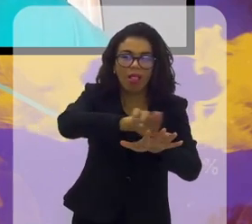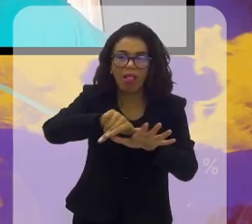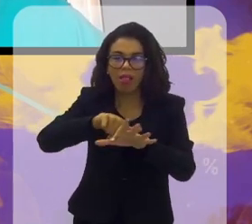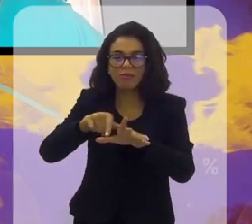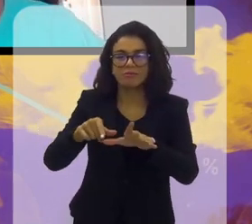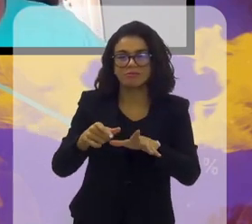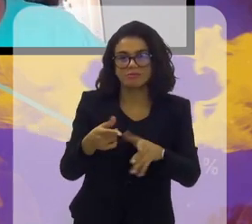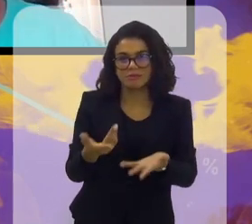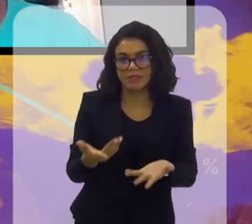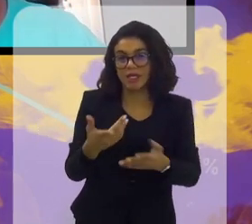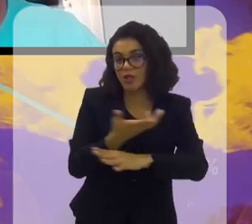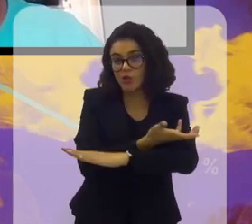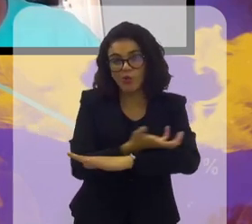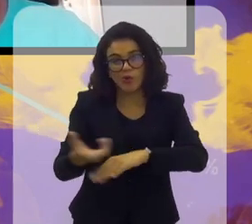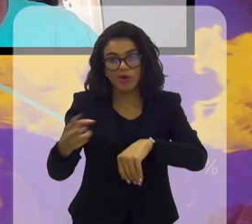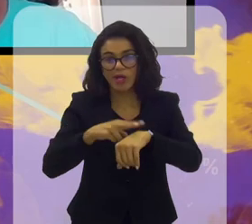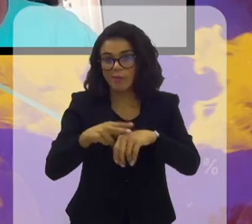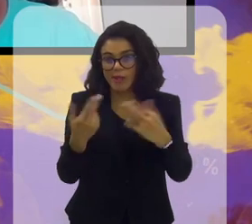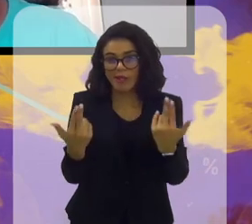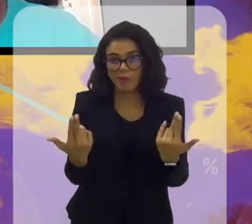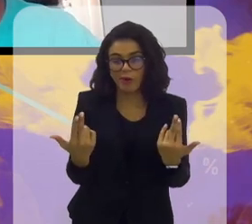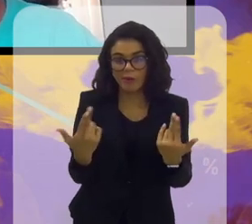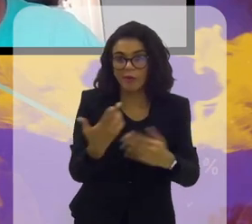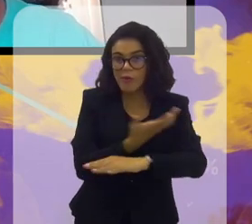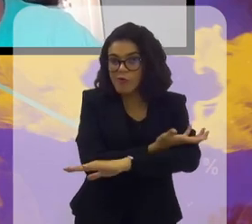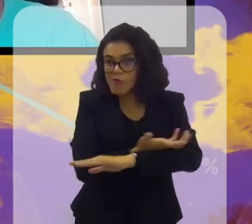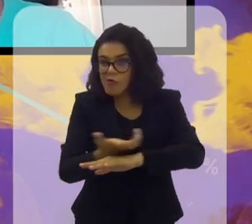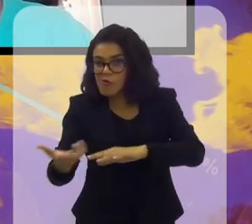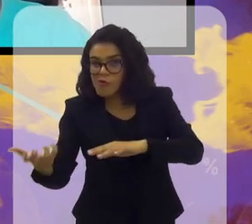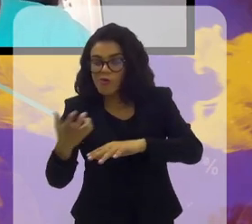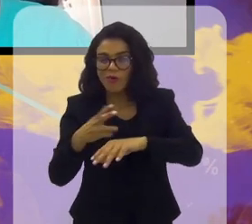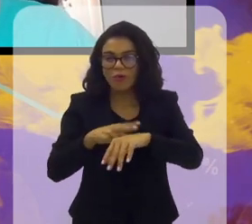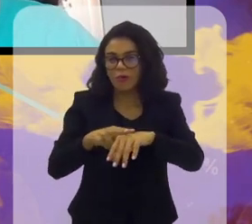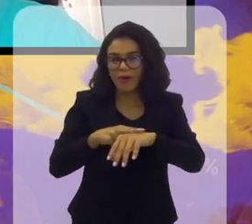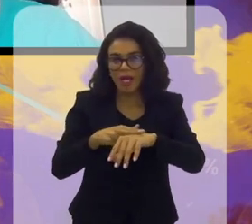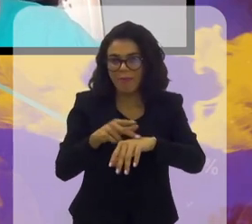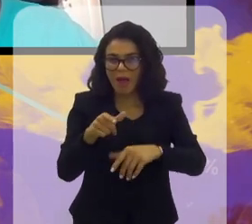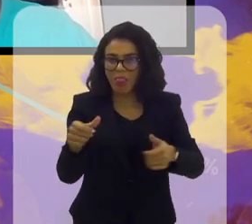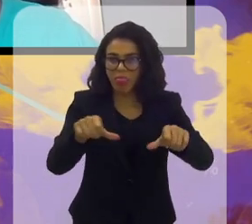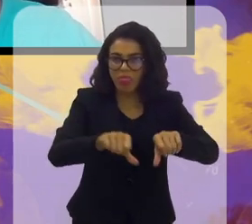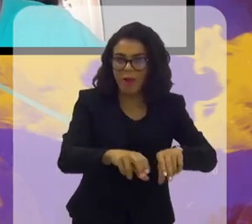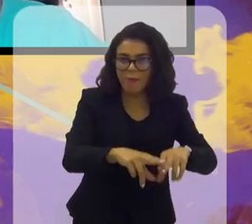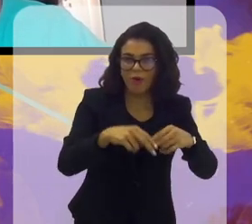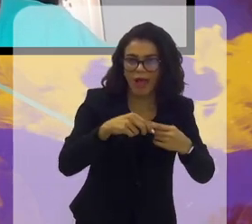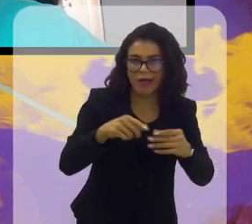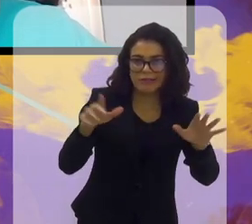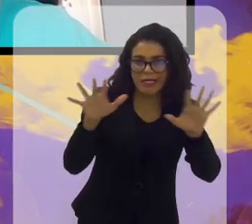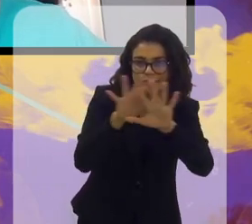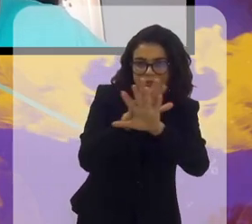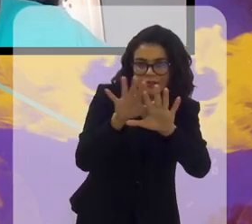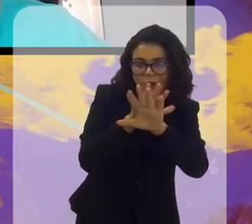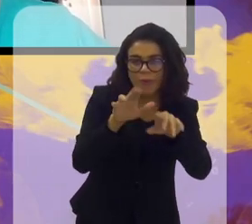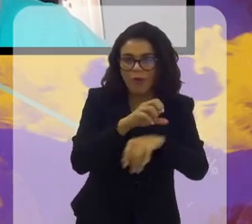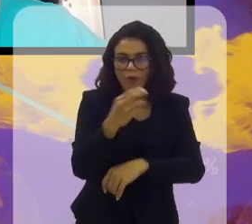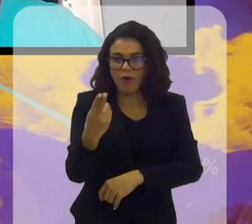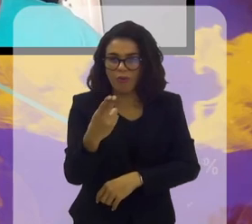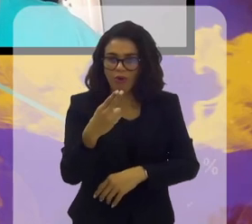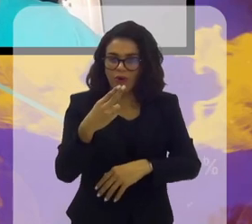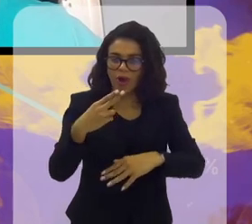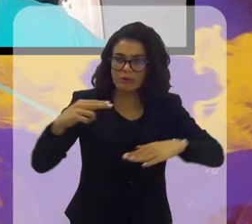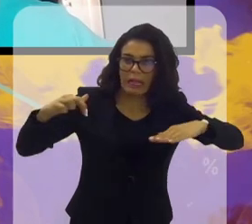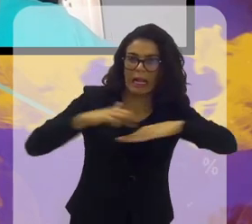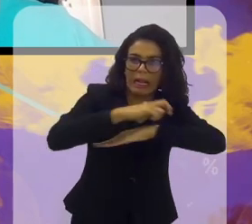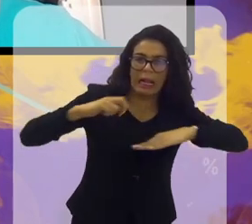um somatório de coisas até o avião cair. E num gramado é a mesma coisa. Um gramado não vai abaixo só por causa da sombra, ou só